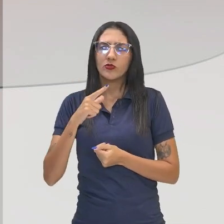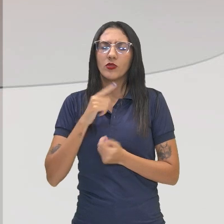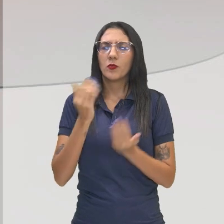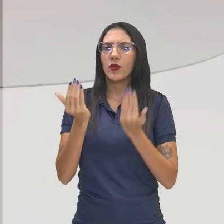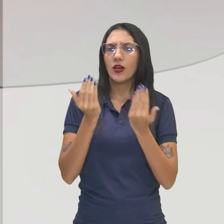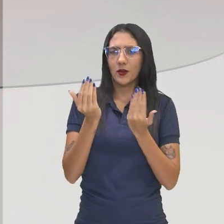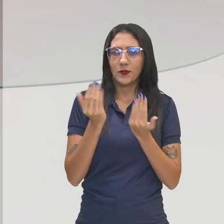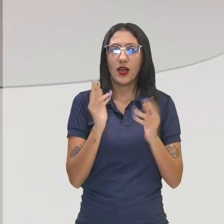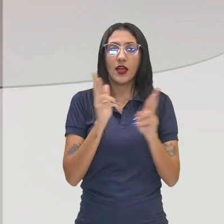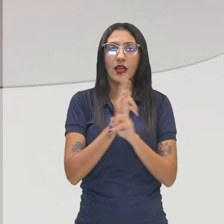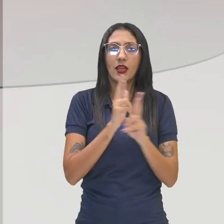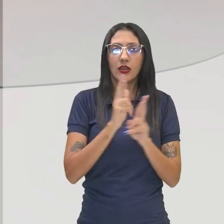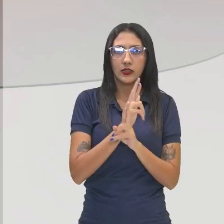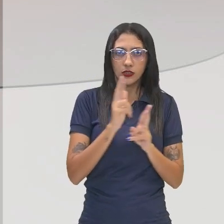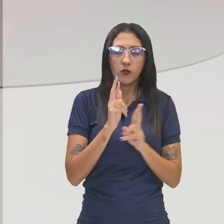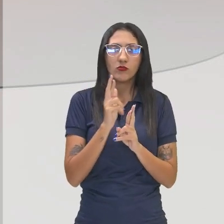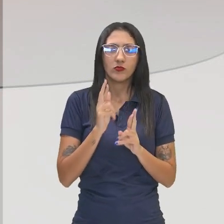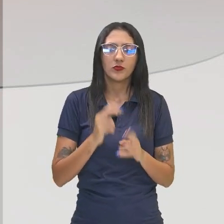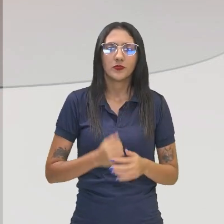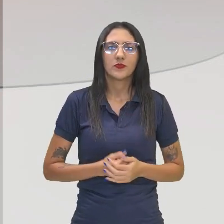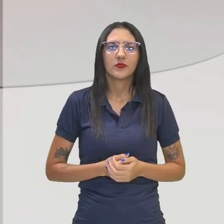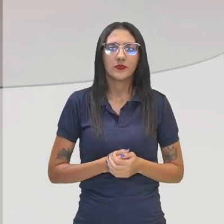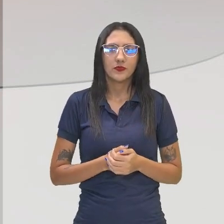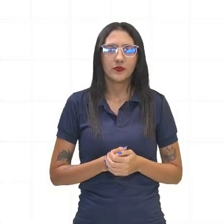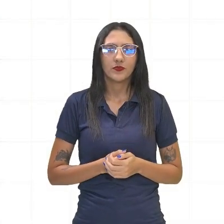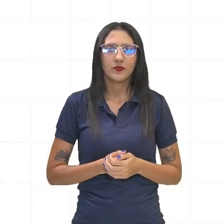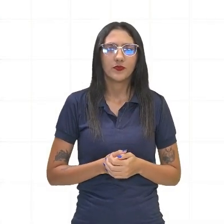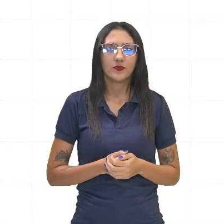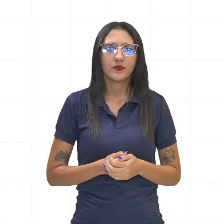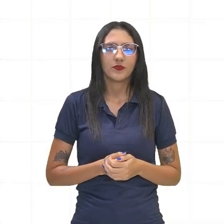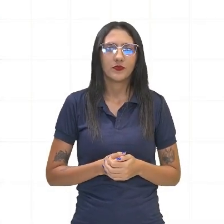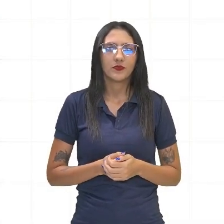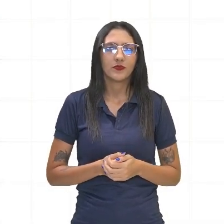do homem com o tempo. Como nós podemos ver